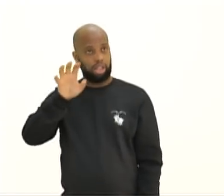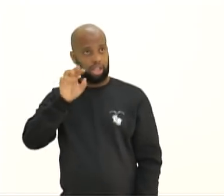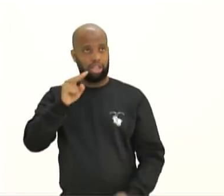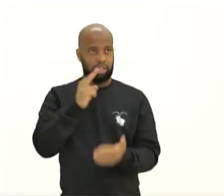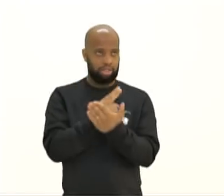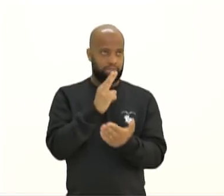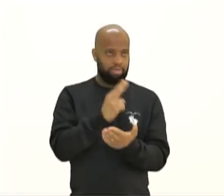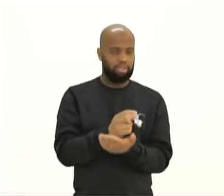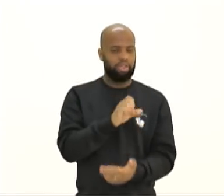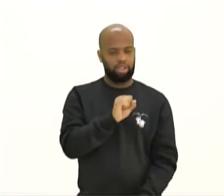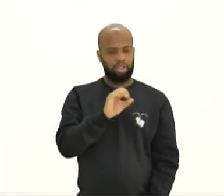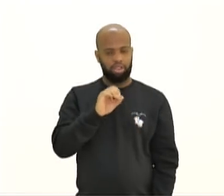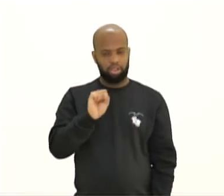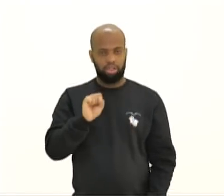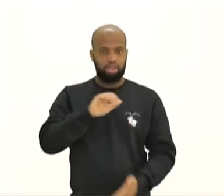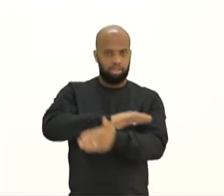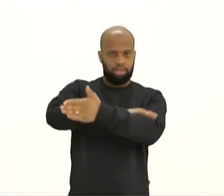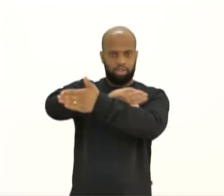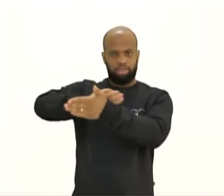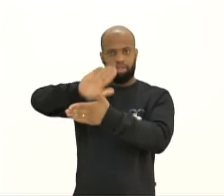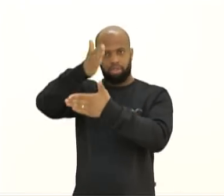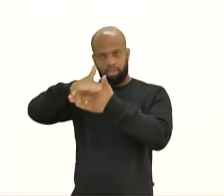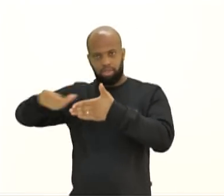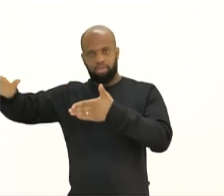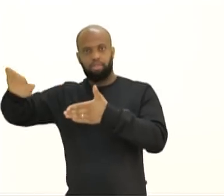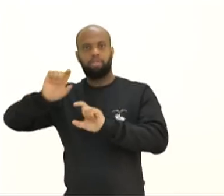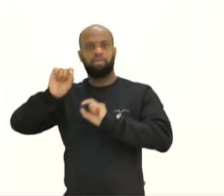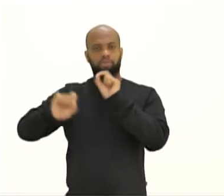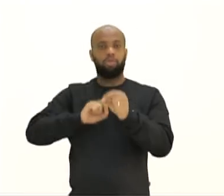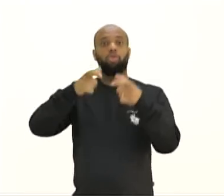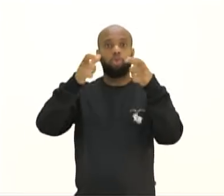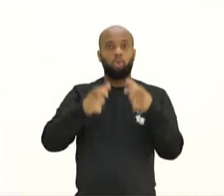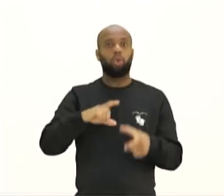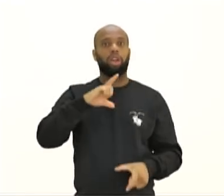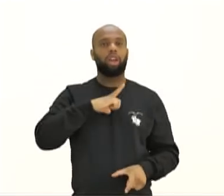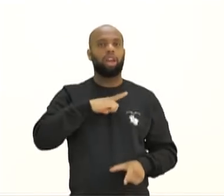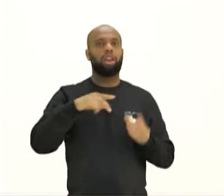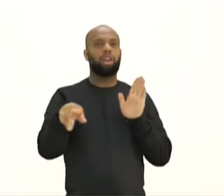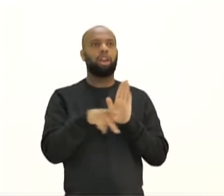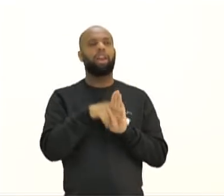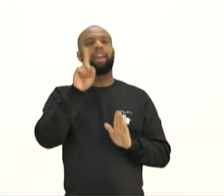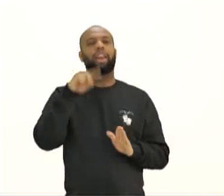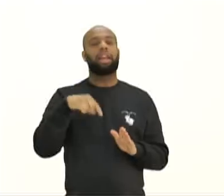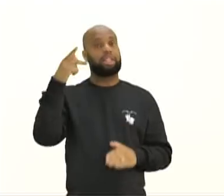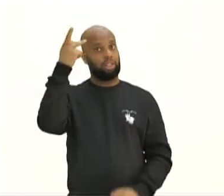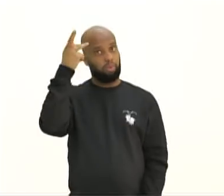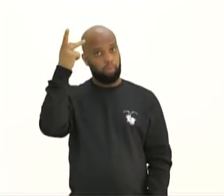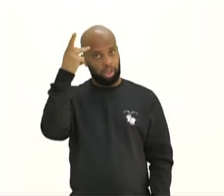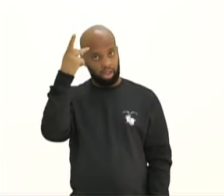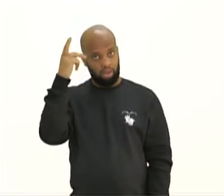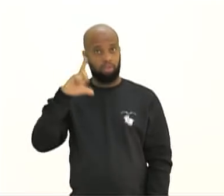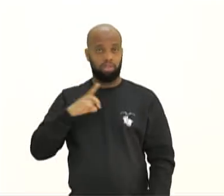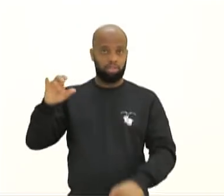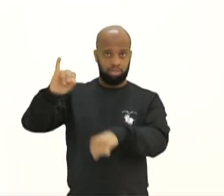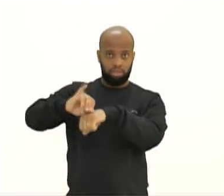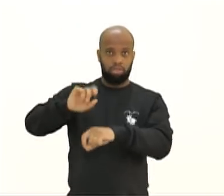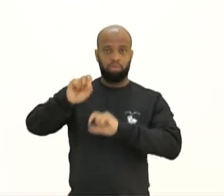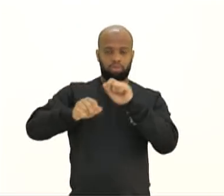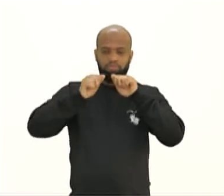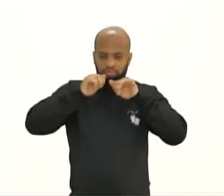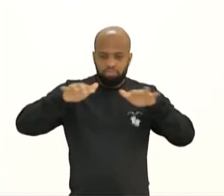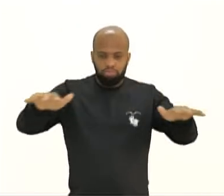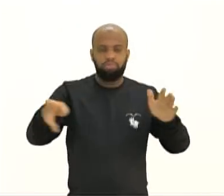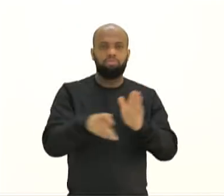mesmo, SOS Mata Atlântica. Uma das centrais fica em São Paulo, ok? Essa ONG investe na disseminação